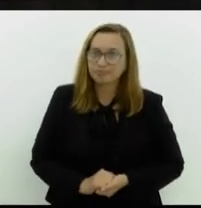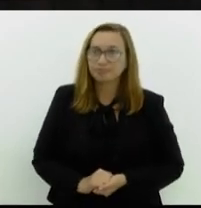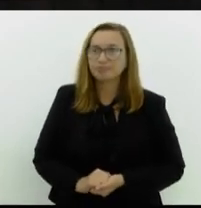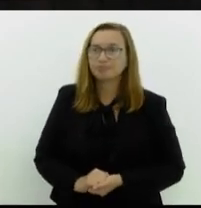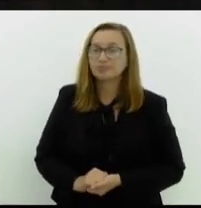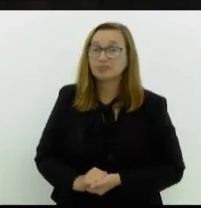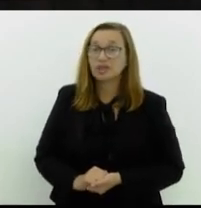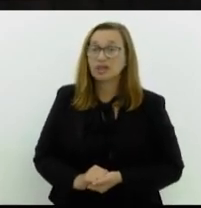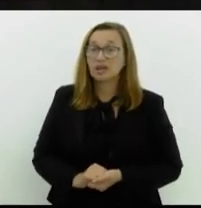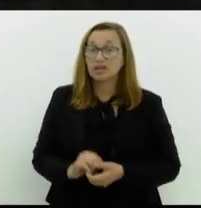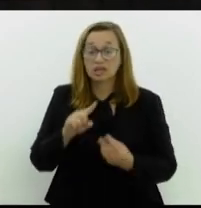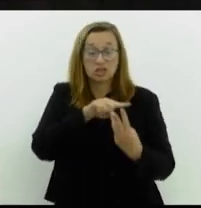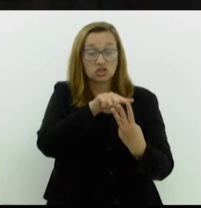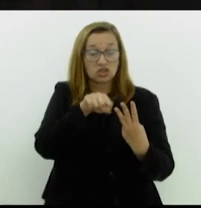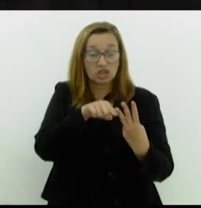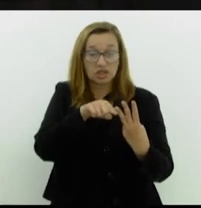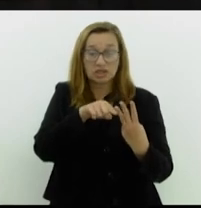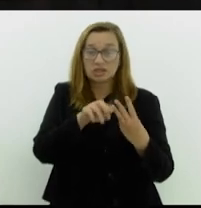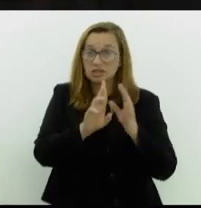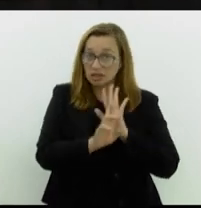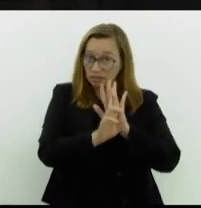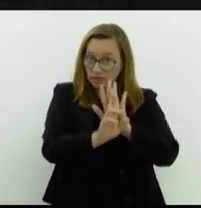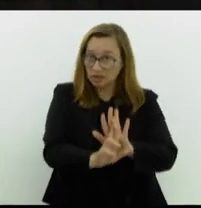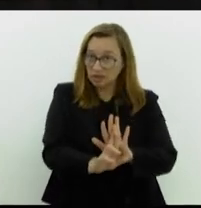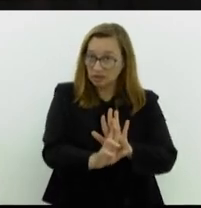essas figuras